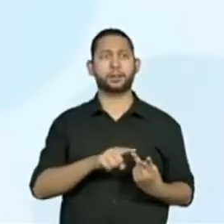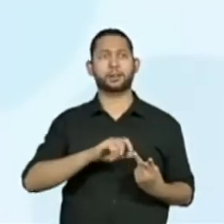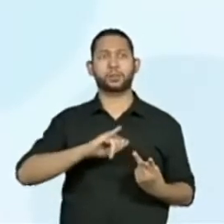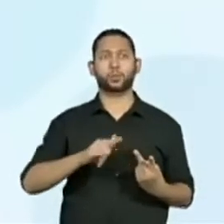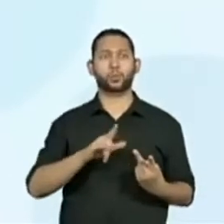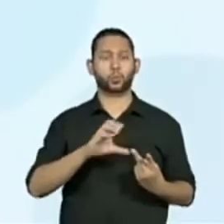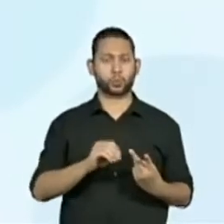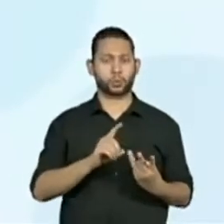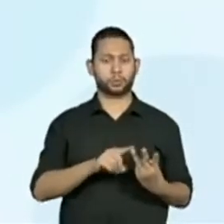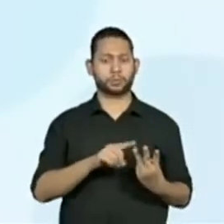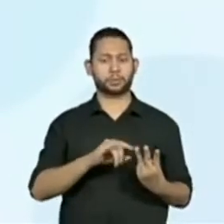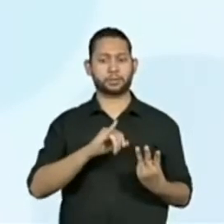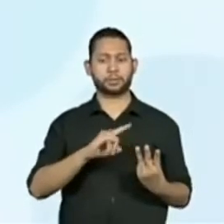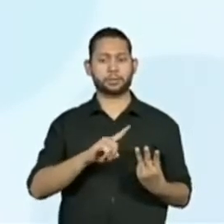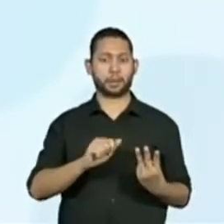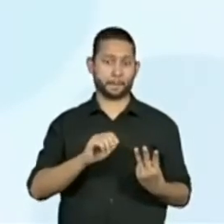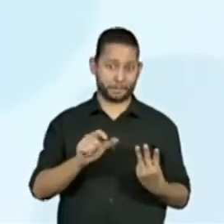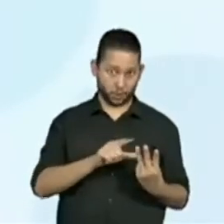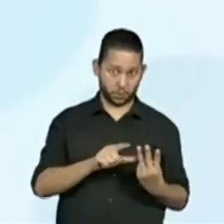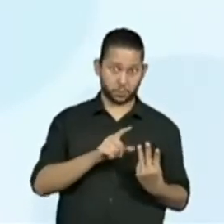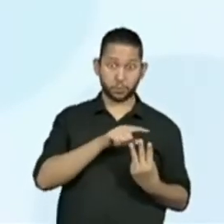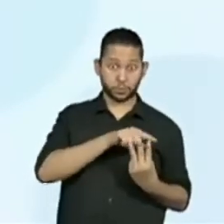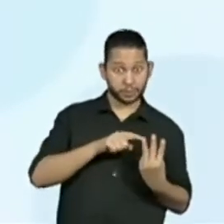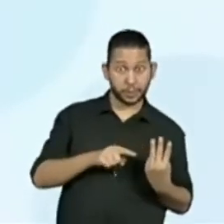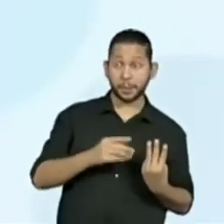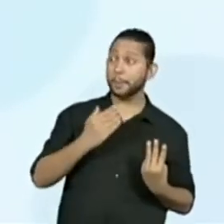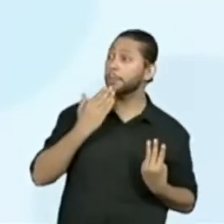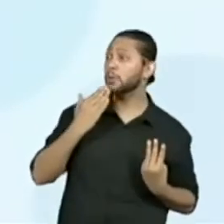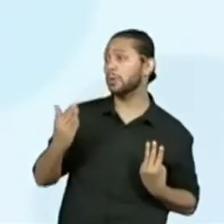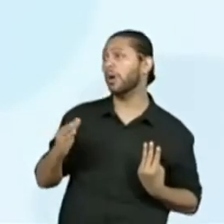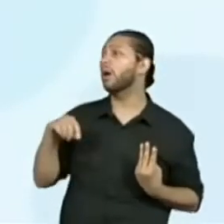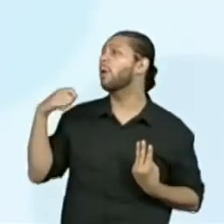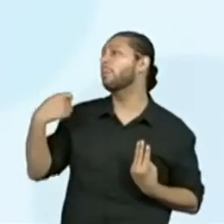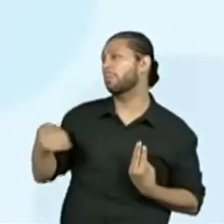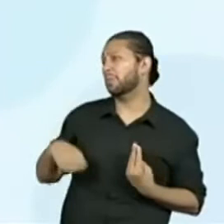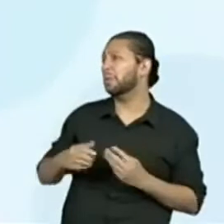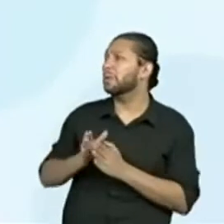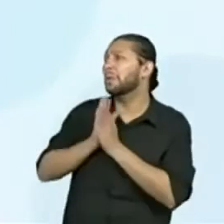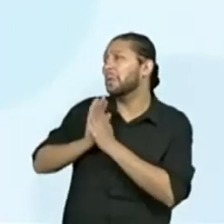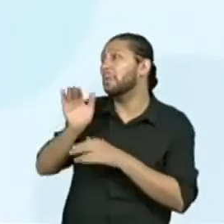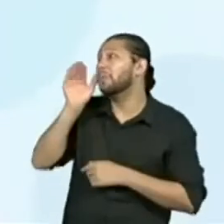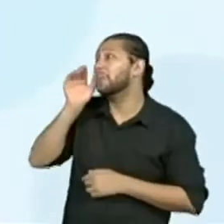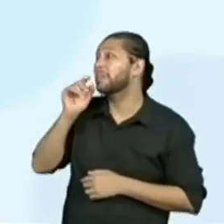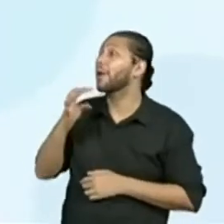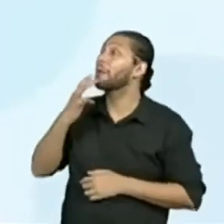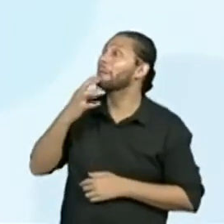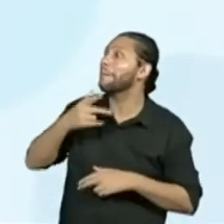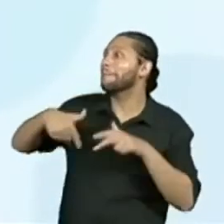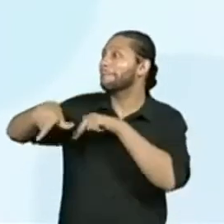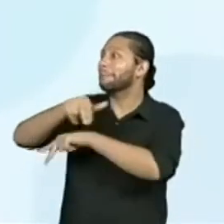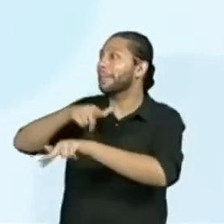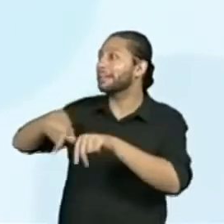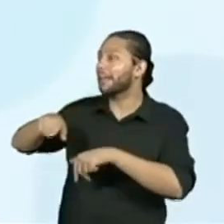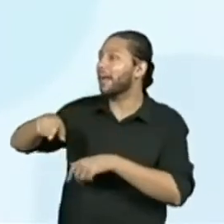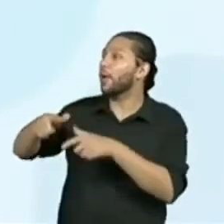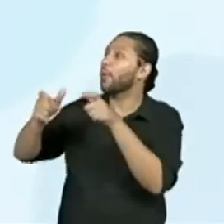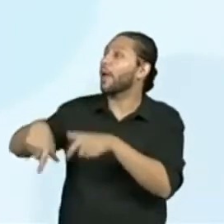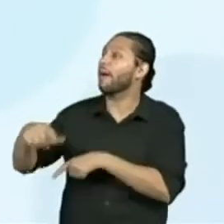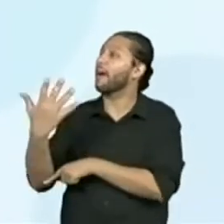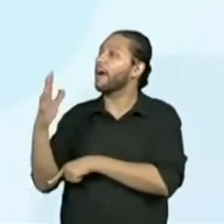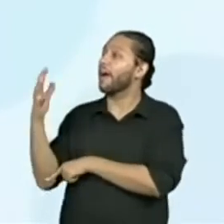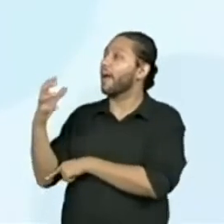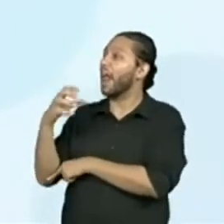Isabel pediram ao tio José Luiz para conhecerem a plantação de laranjas. Após visitarem